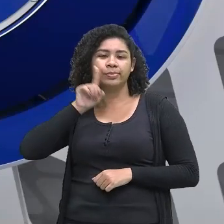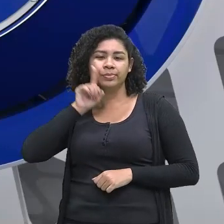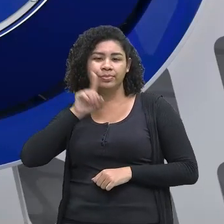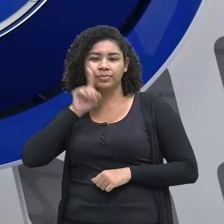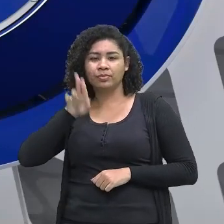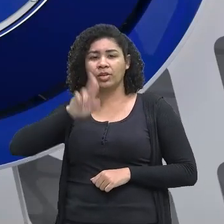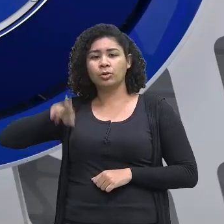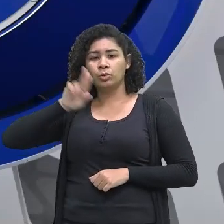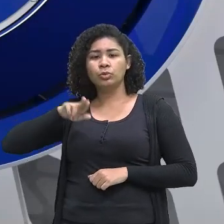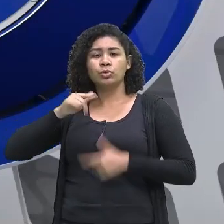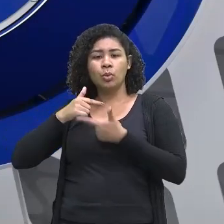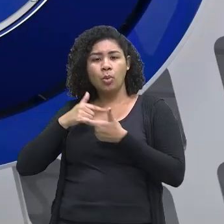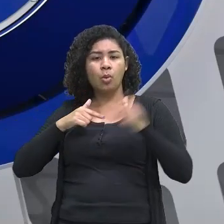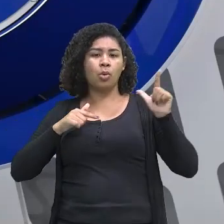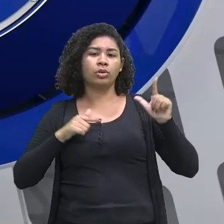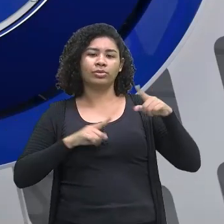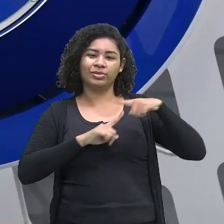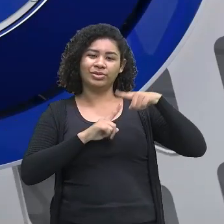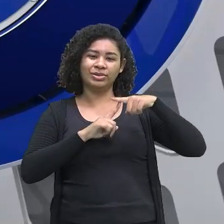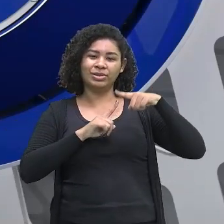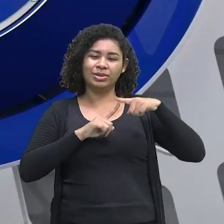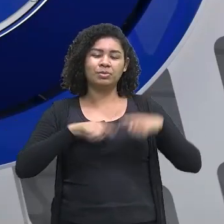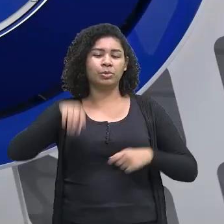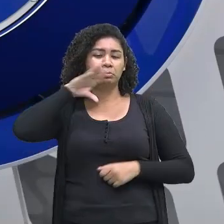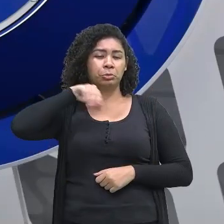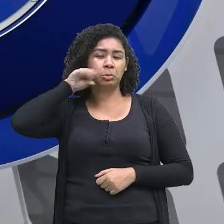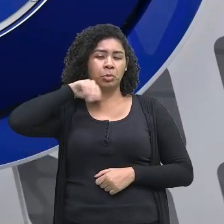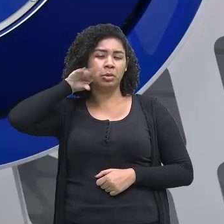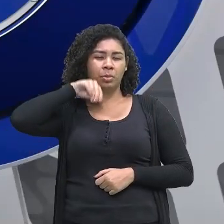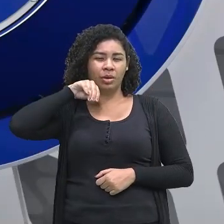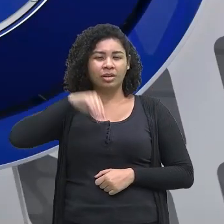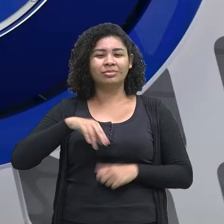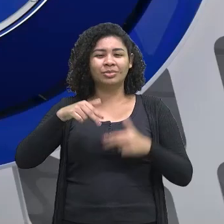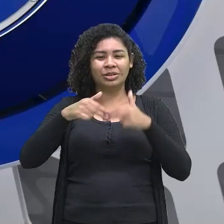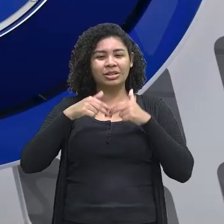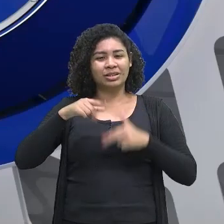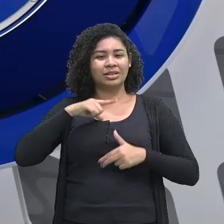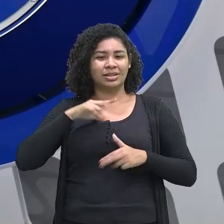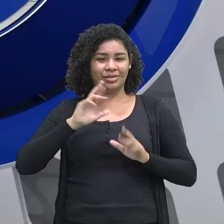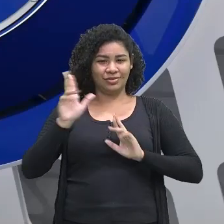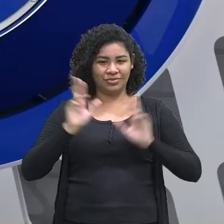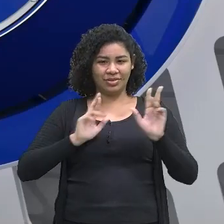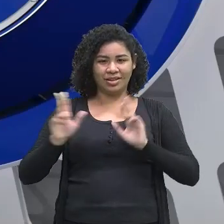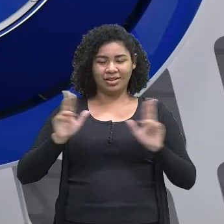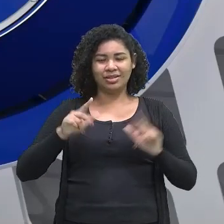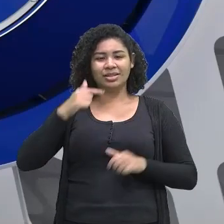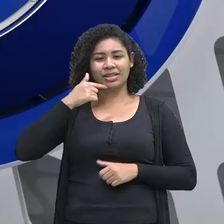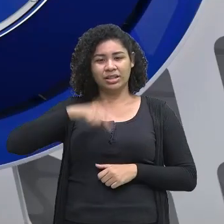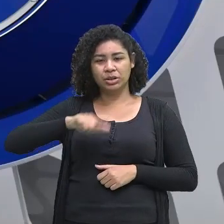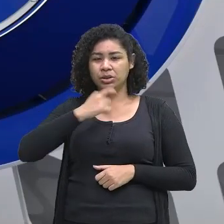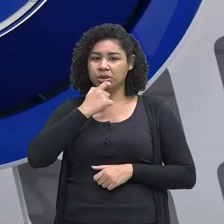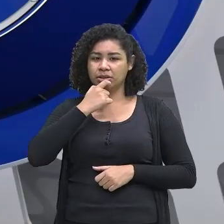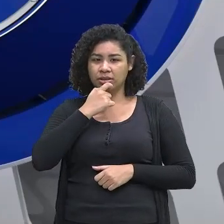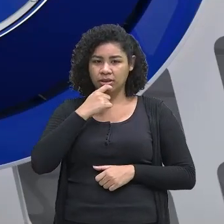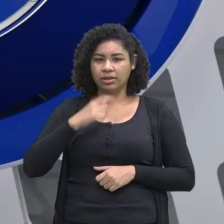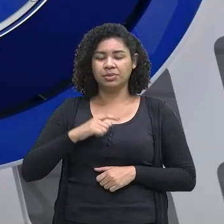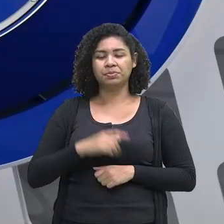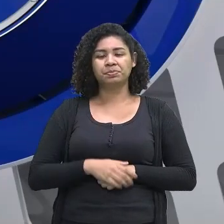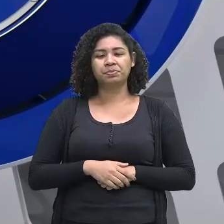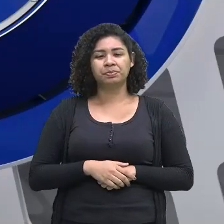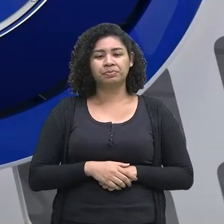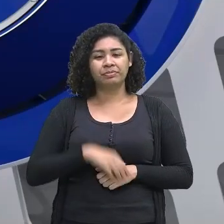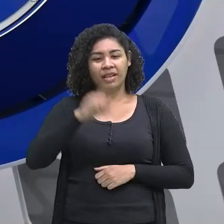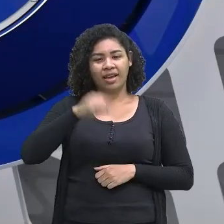inglês britânico e a gente vai ter uma aula sobre isso, sobre a diferença desse inglês. Então, essa é a nossa segunda